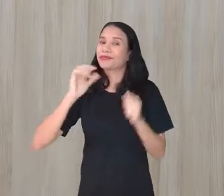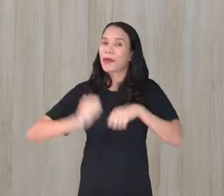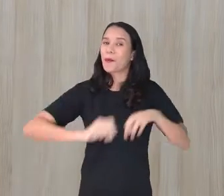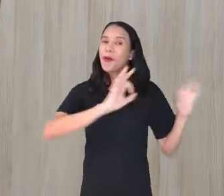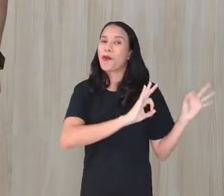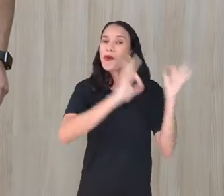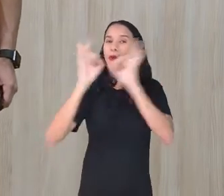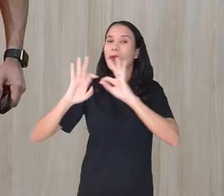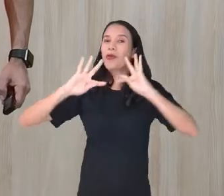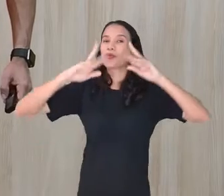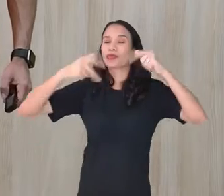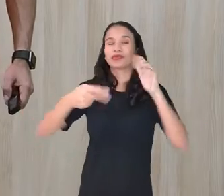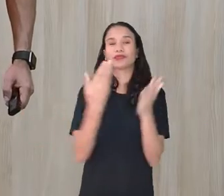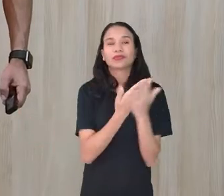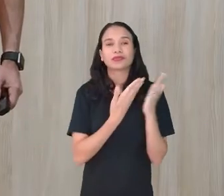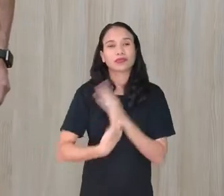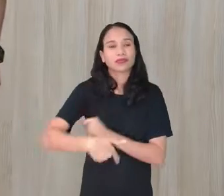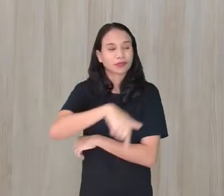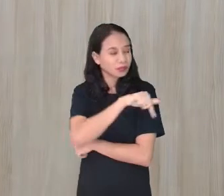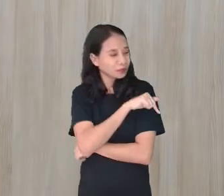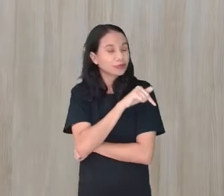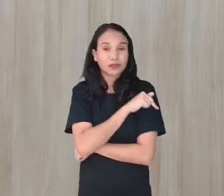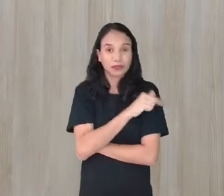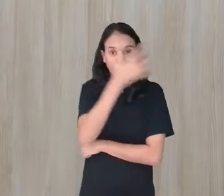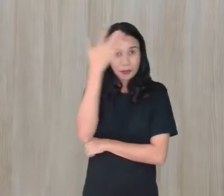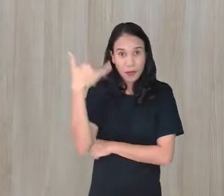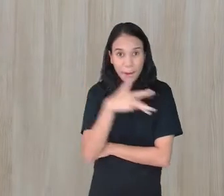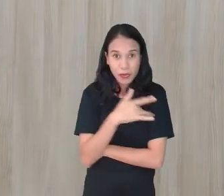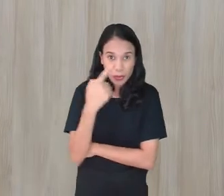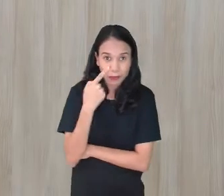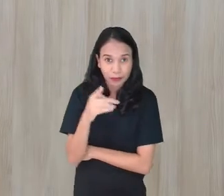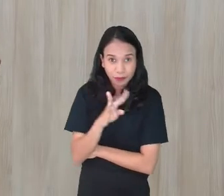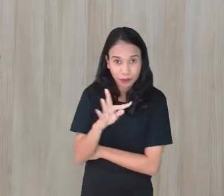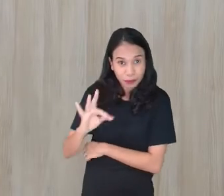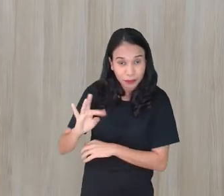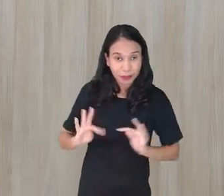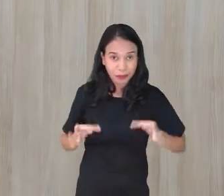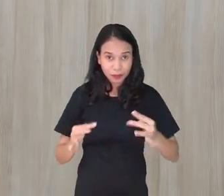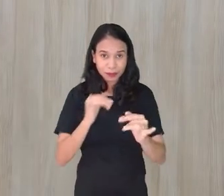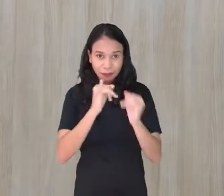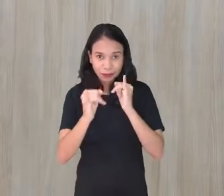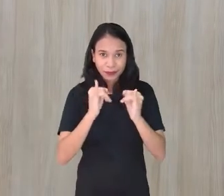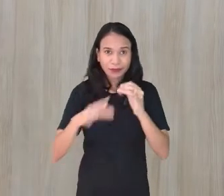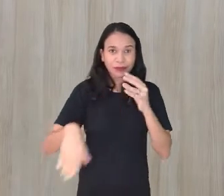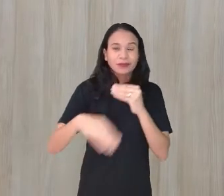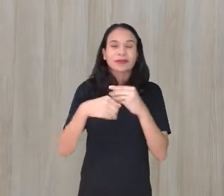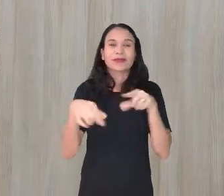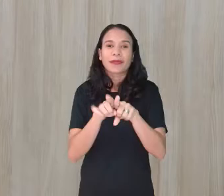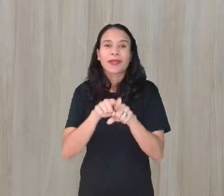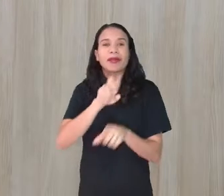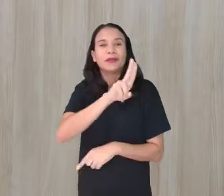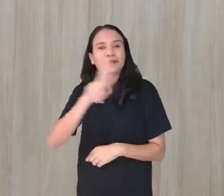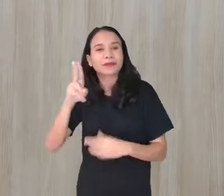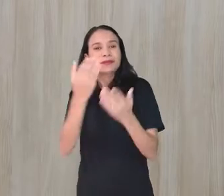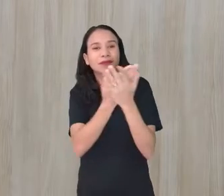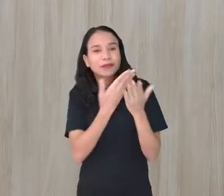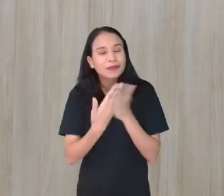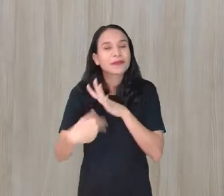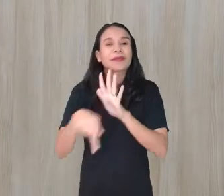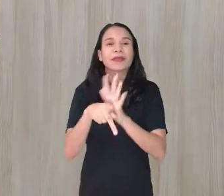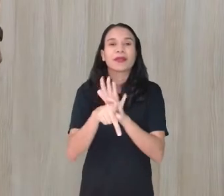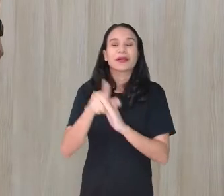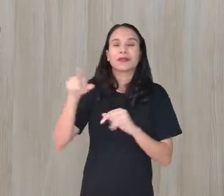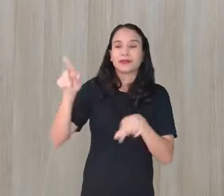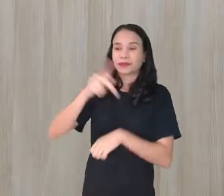acompanhar a playlist do 7º ano, tá? O pessoal do TI está colocando agora, Tiago, o nome da aula, certo? E